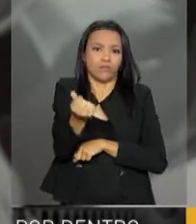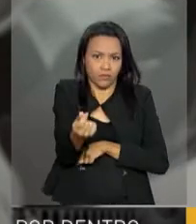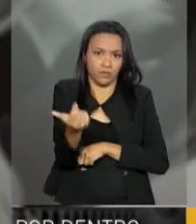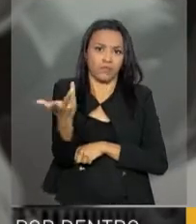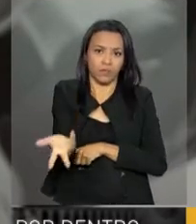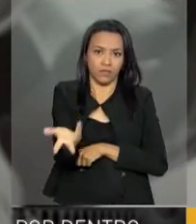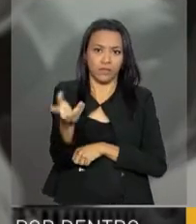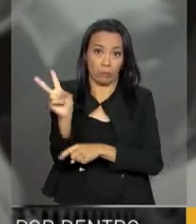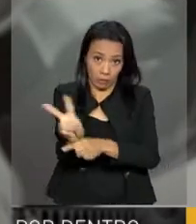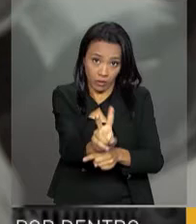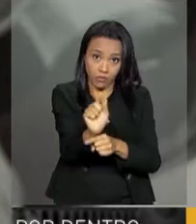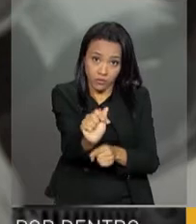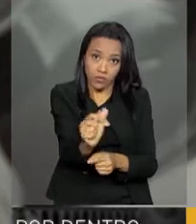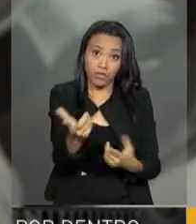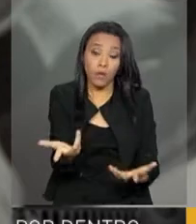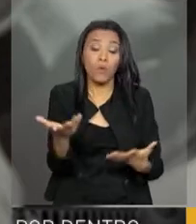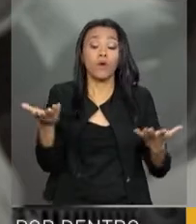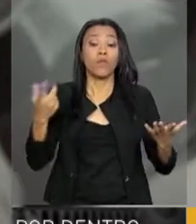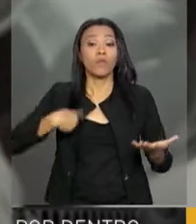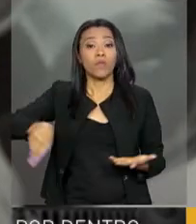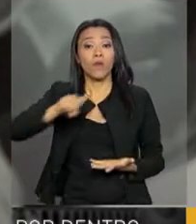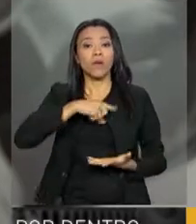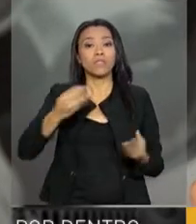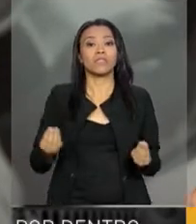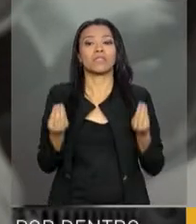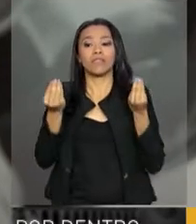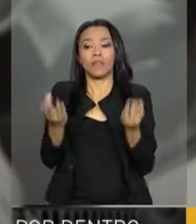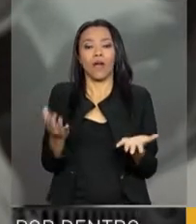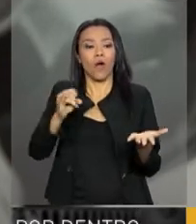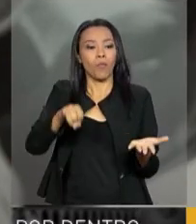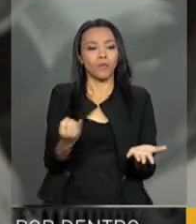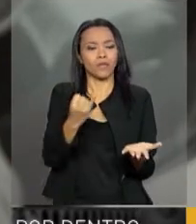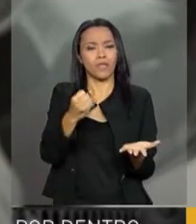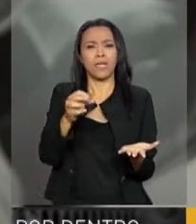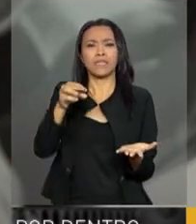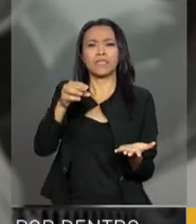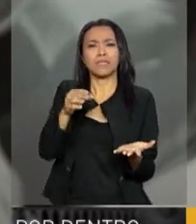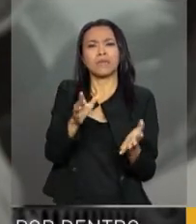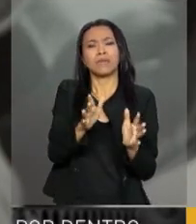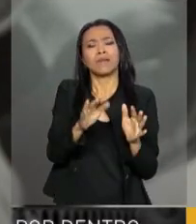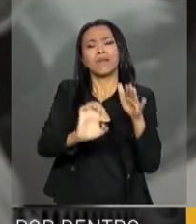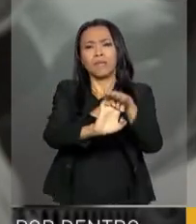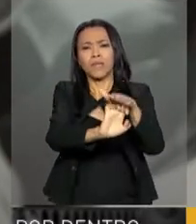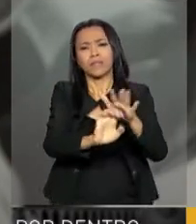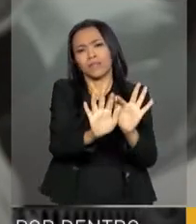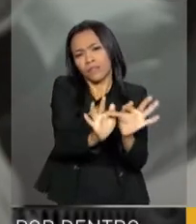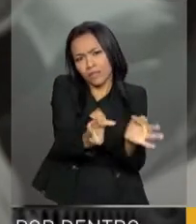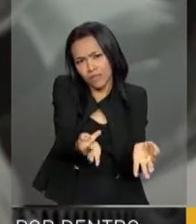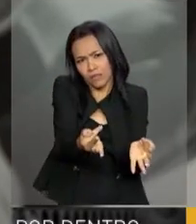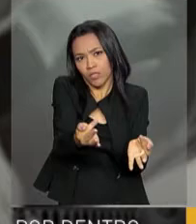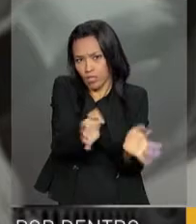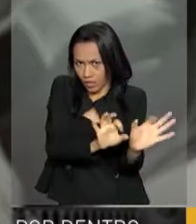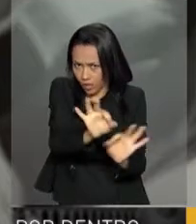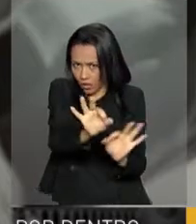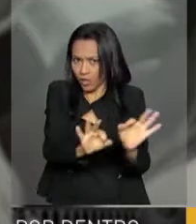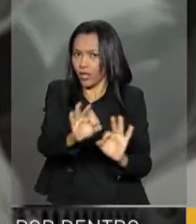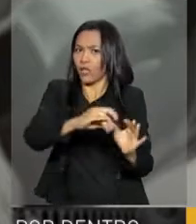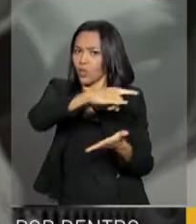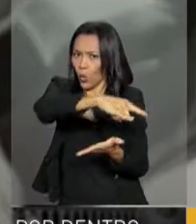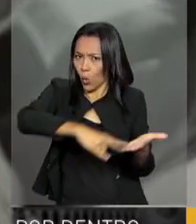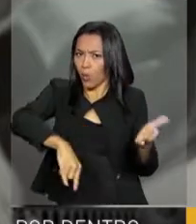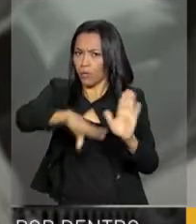nós estamos dando a oportunidade das pequenas empresas, desde que devidamente organizadas, de